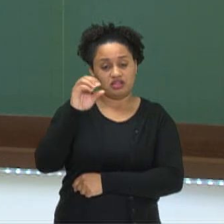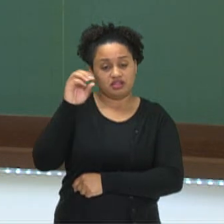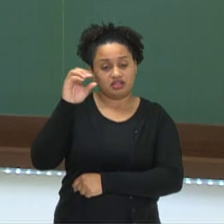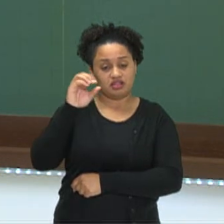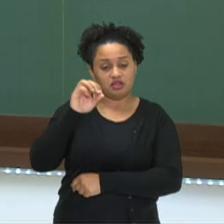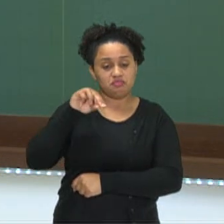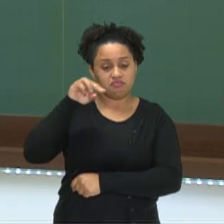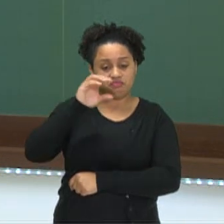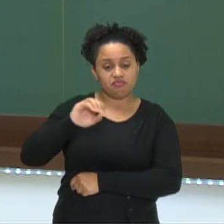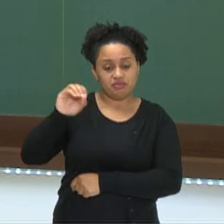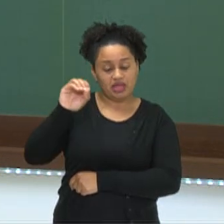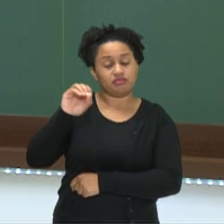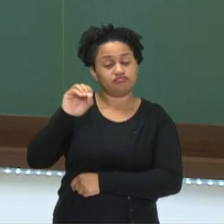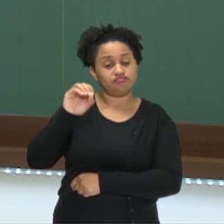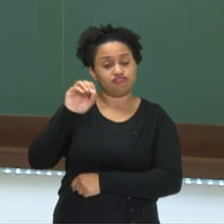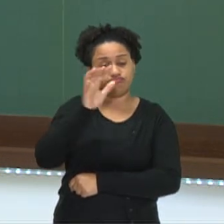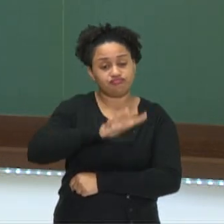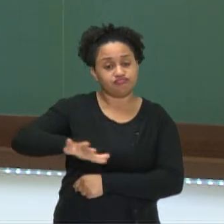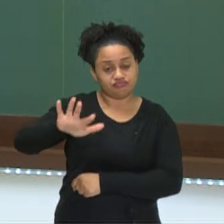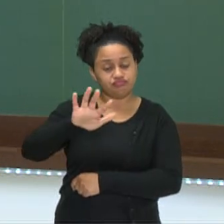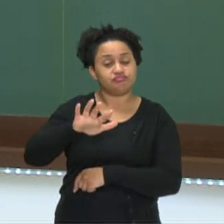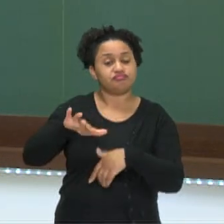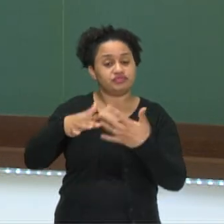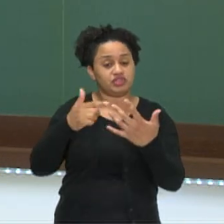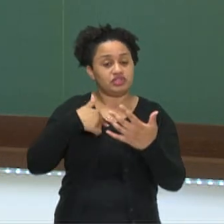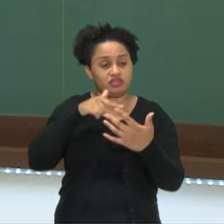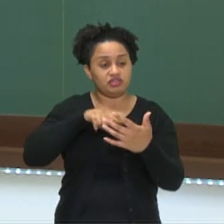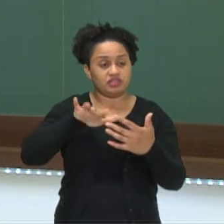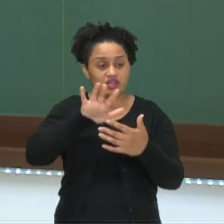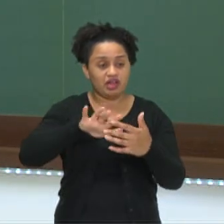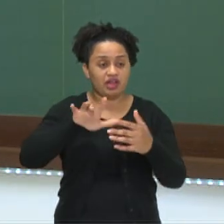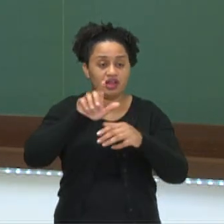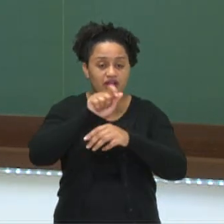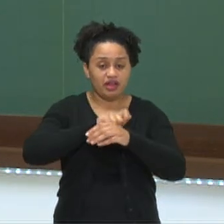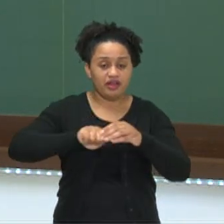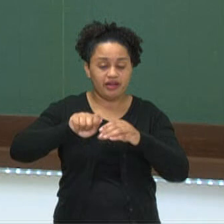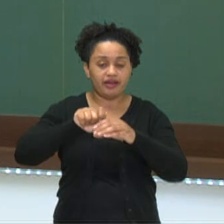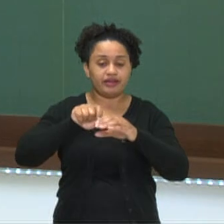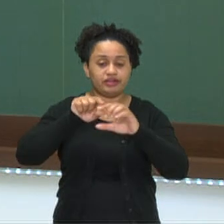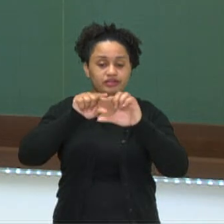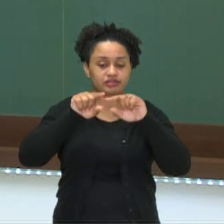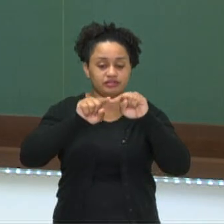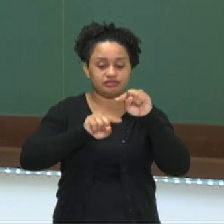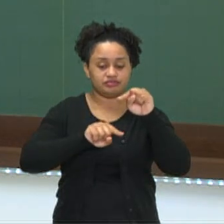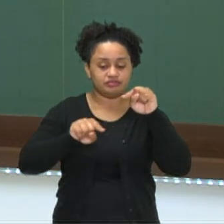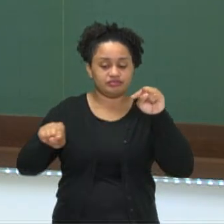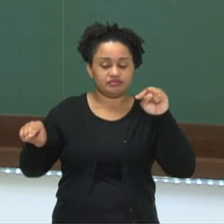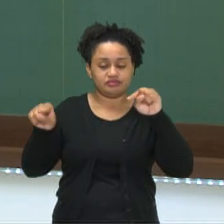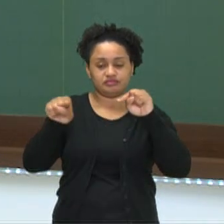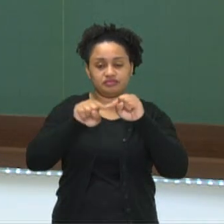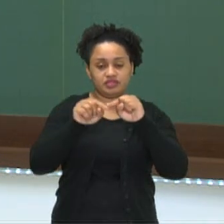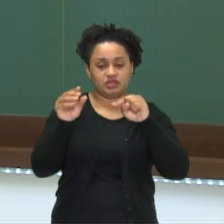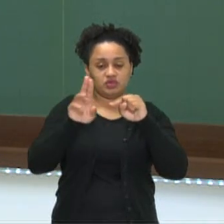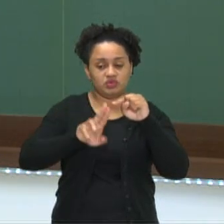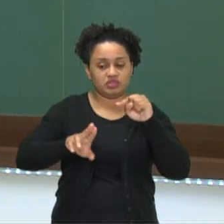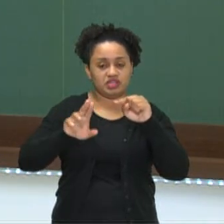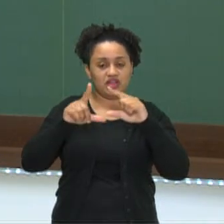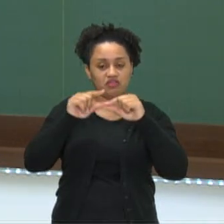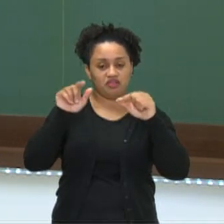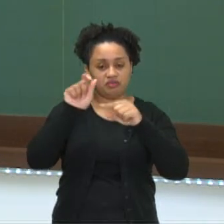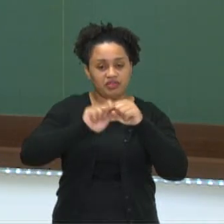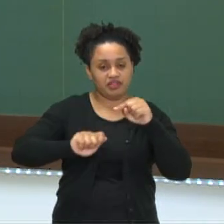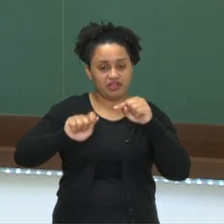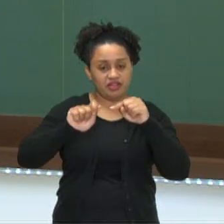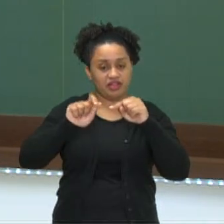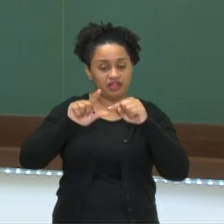deu a área. Provavelmente você vai usar a fórmula da área do retângulo, afinal é um terreno retangular. Então escreve todas